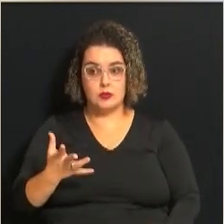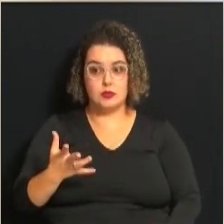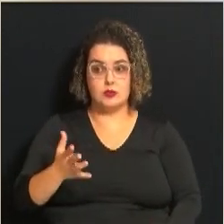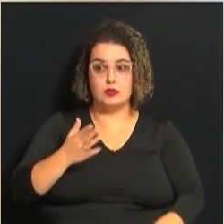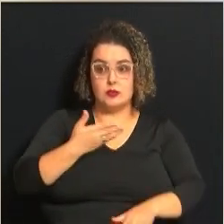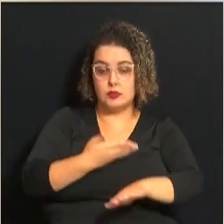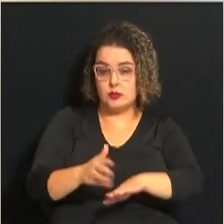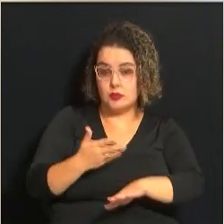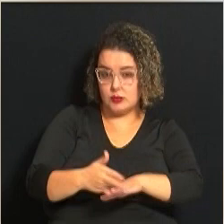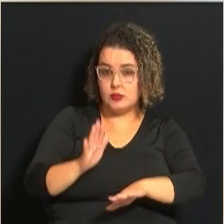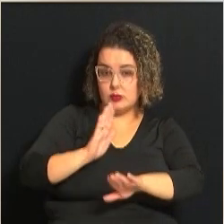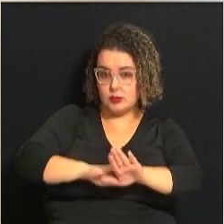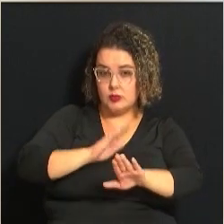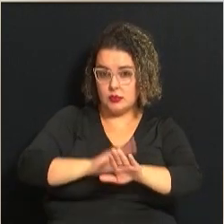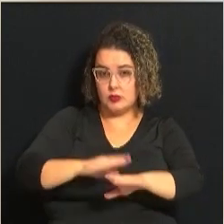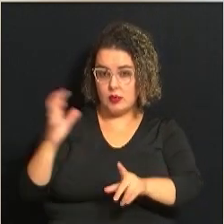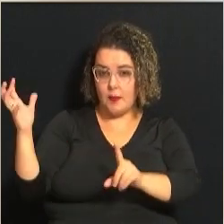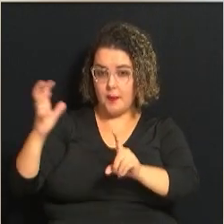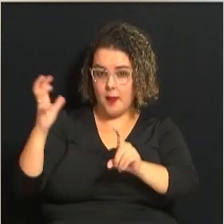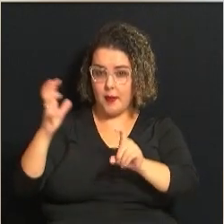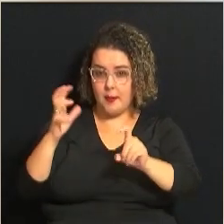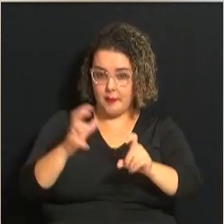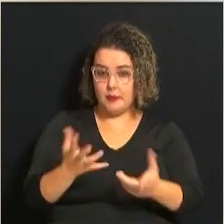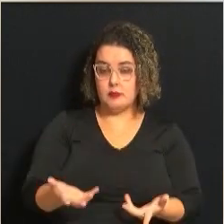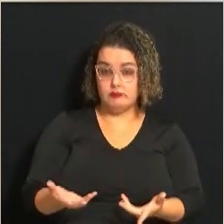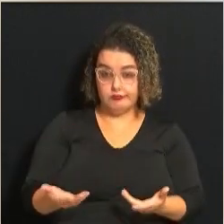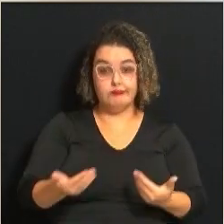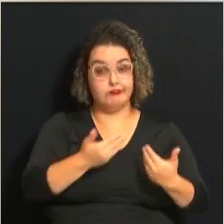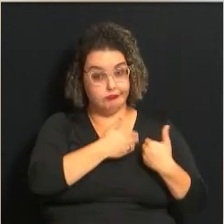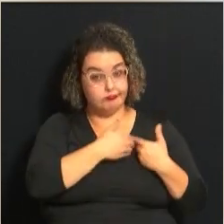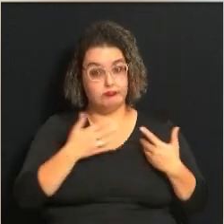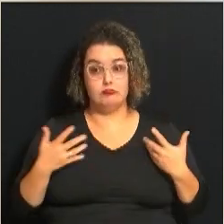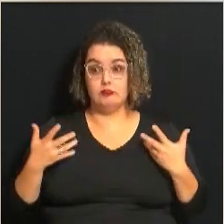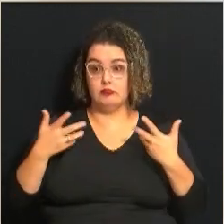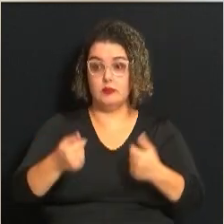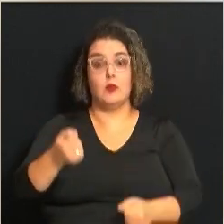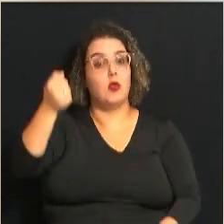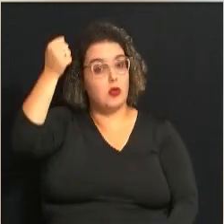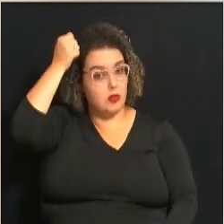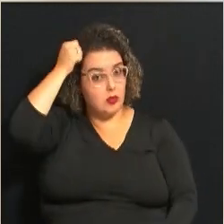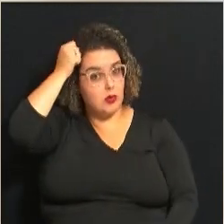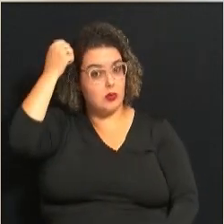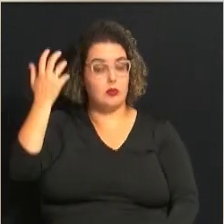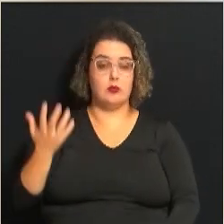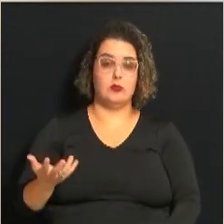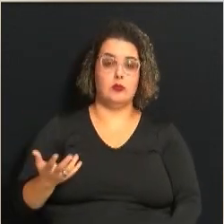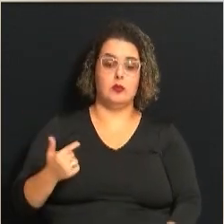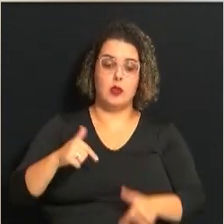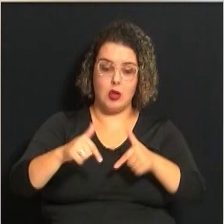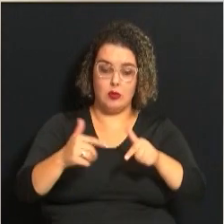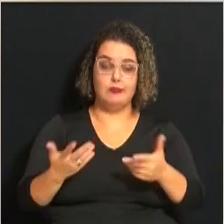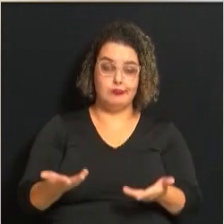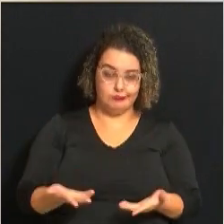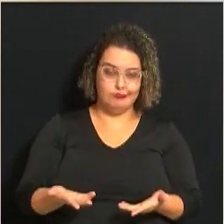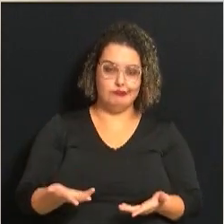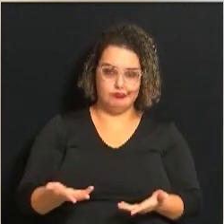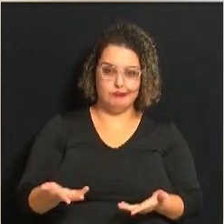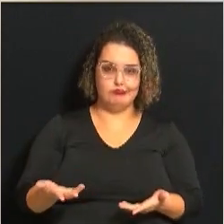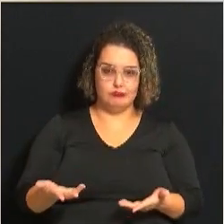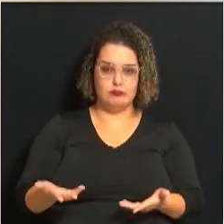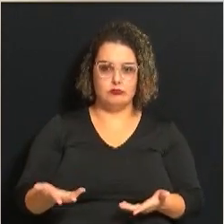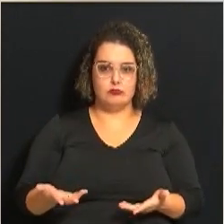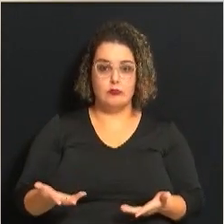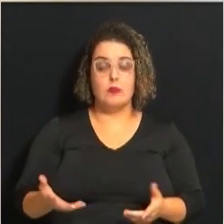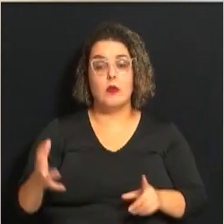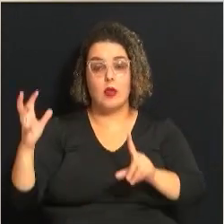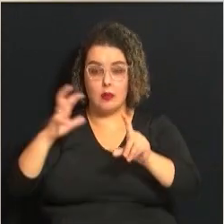do assédio moral, aí responsabilizando, culpabilizando o trabalhador. Então, o tema do assédio moral